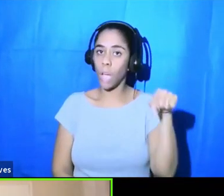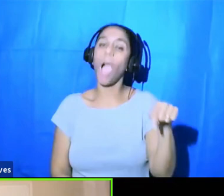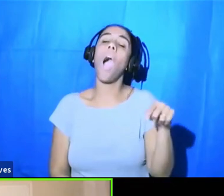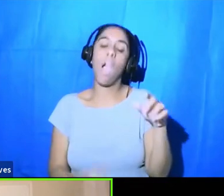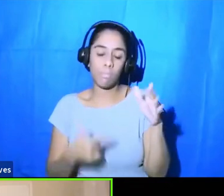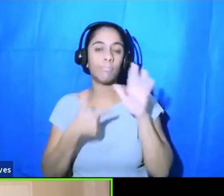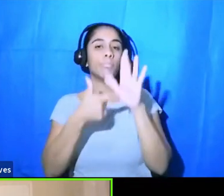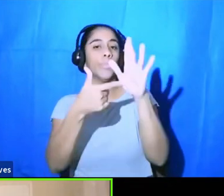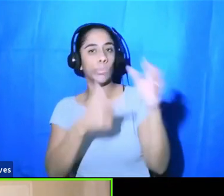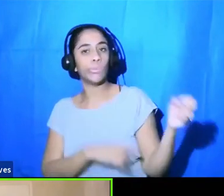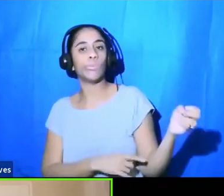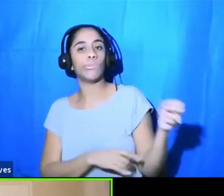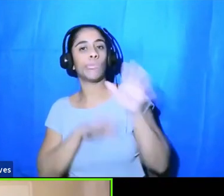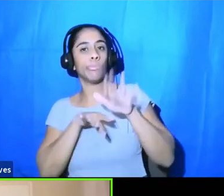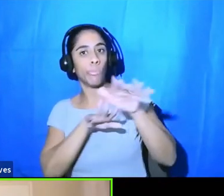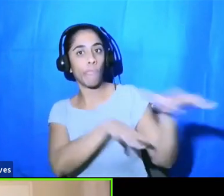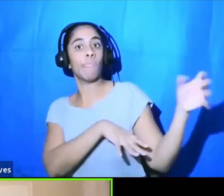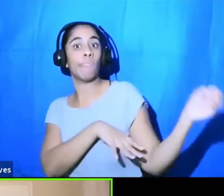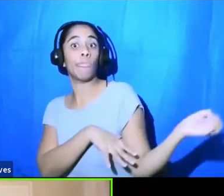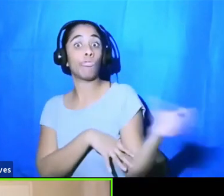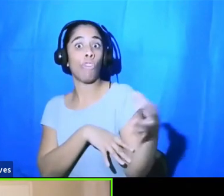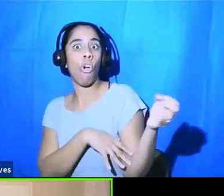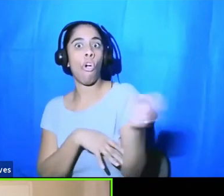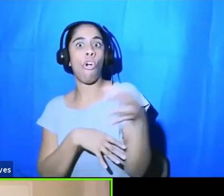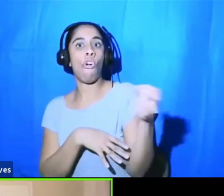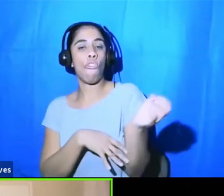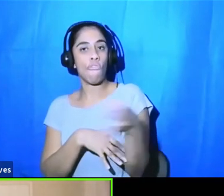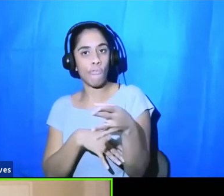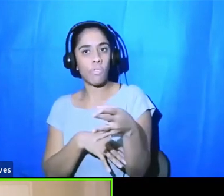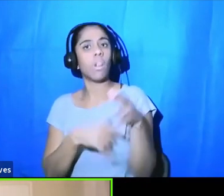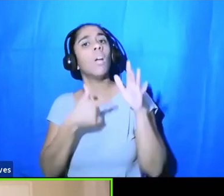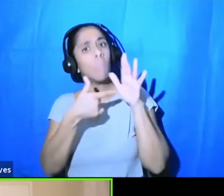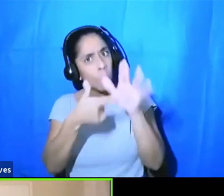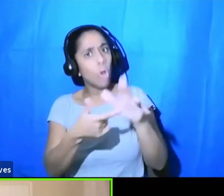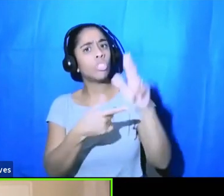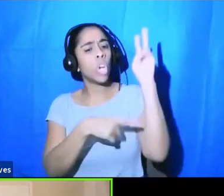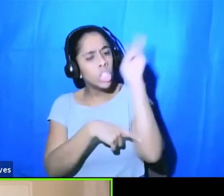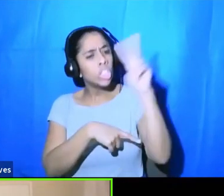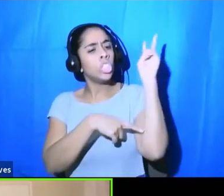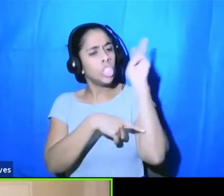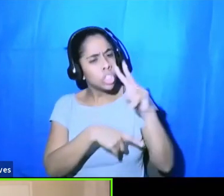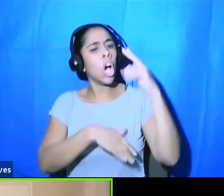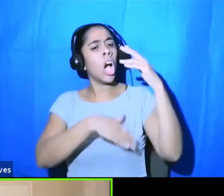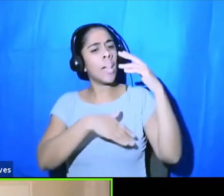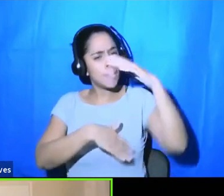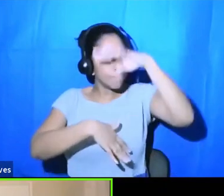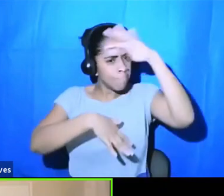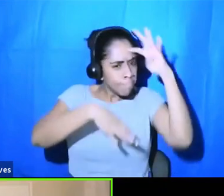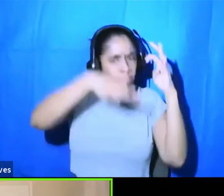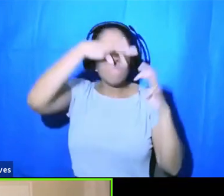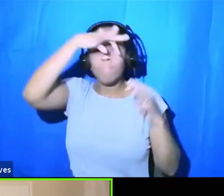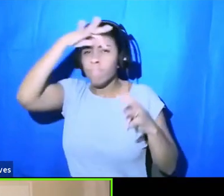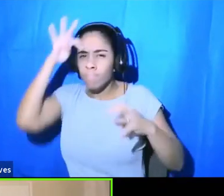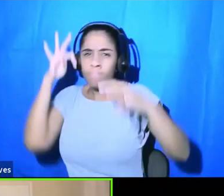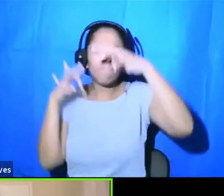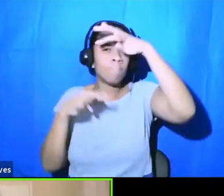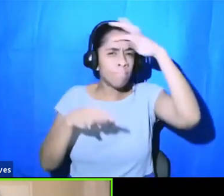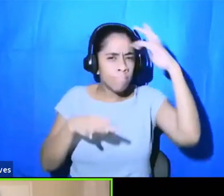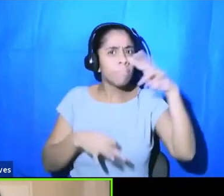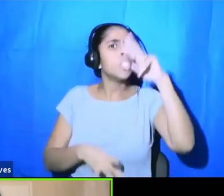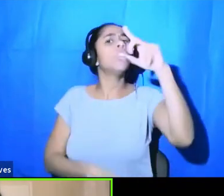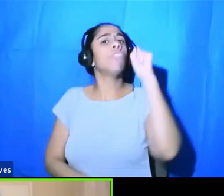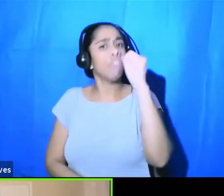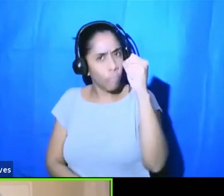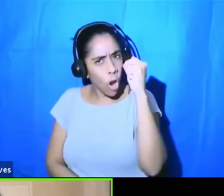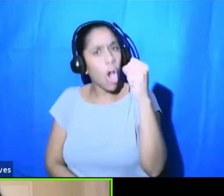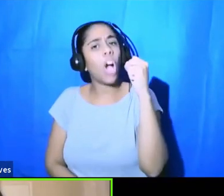história, o movimento feminista com toda sua história, que no nosso país tem uma história larguíssima, muito forte na dictadura, muito forte contra